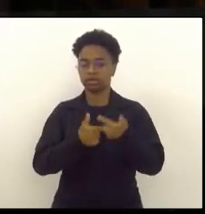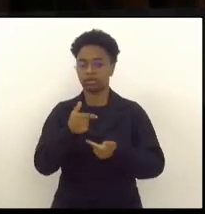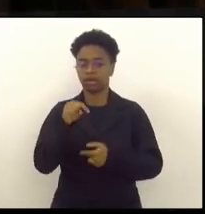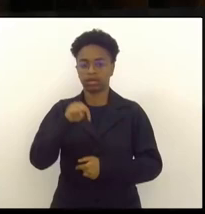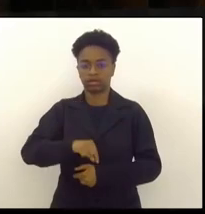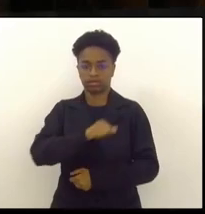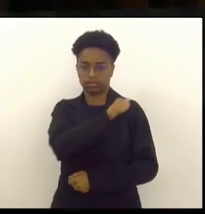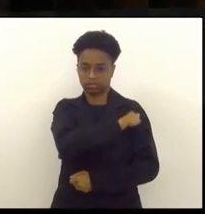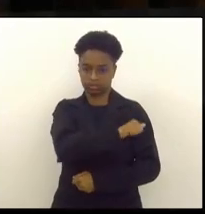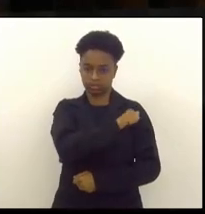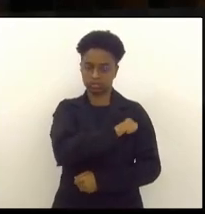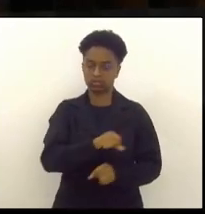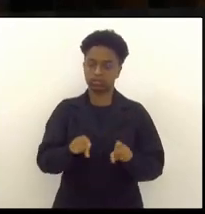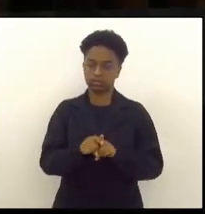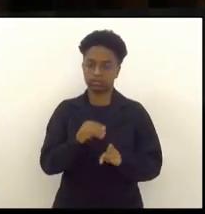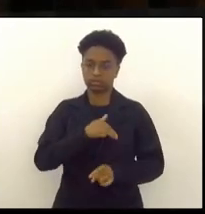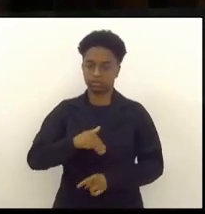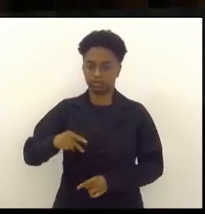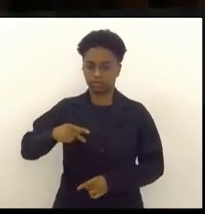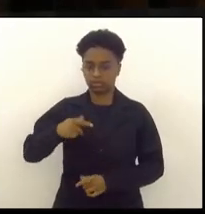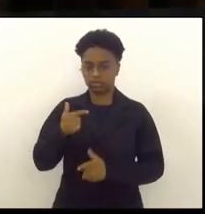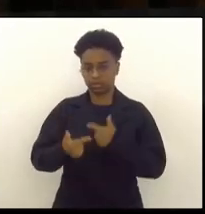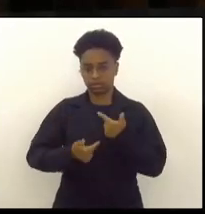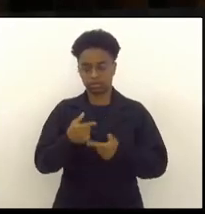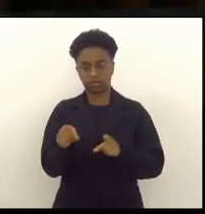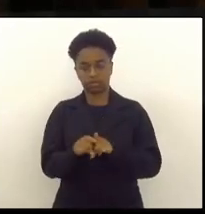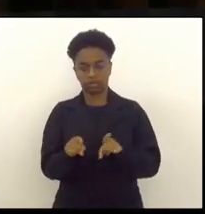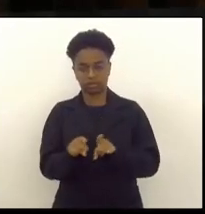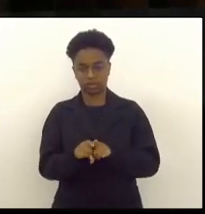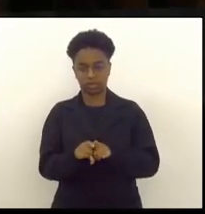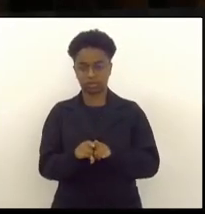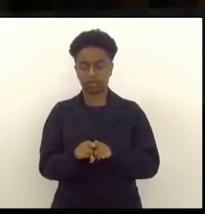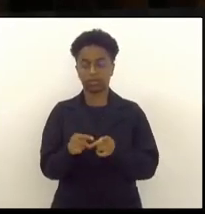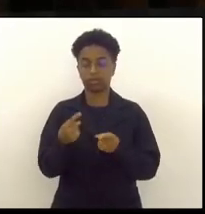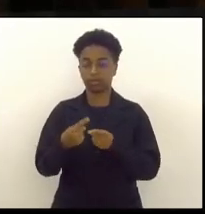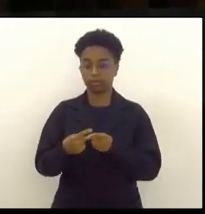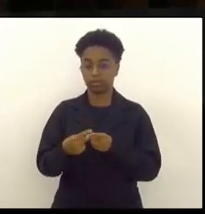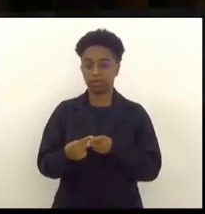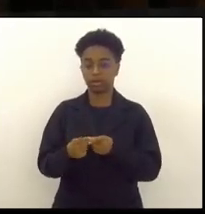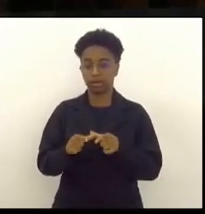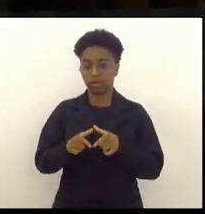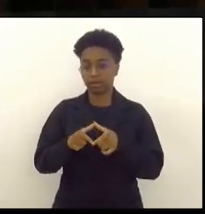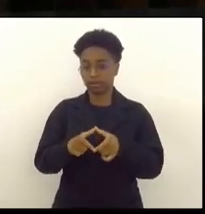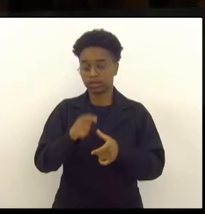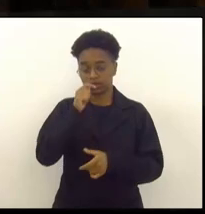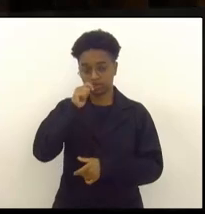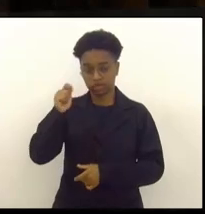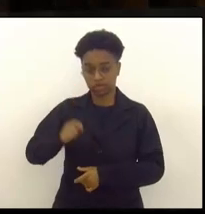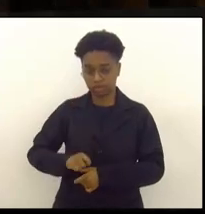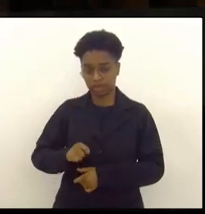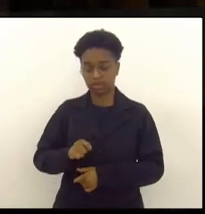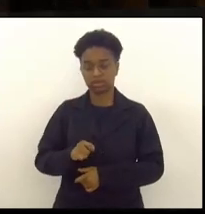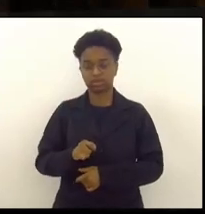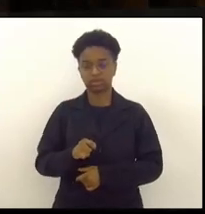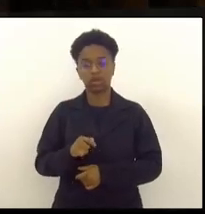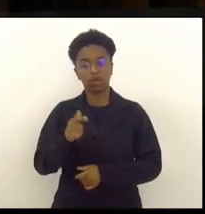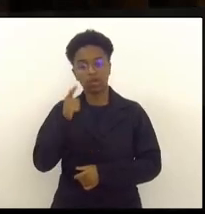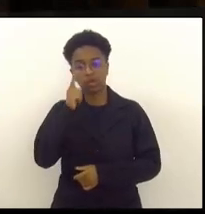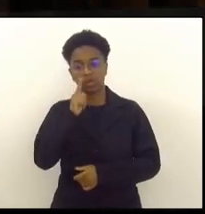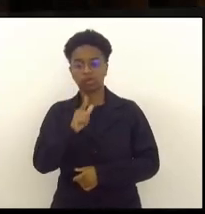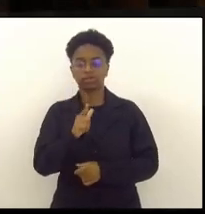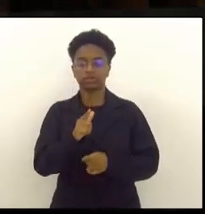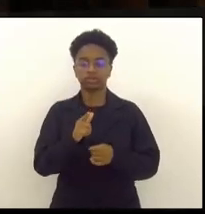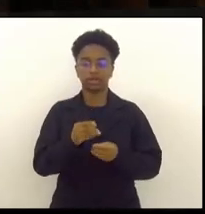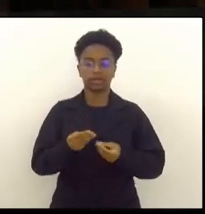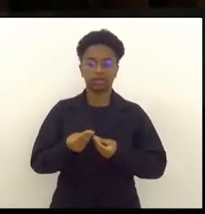de Janeiro e o Ministério Público do Trabalho também. A condecoração através da medalha Tiradentes vem para coroar o